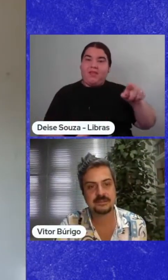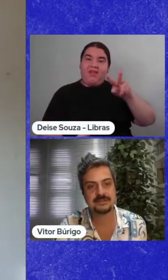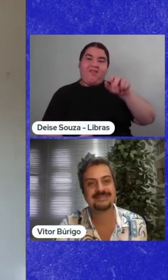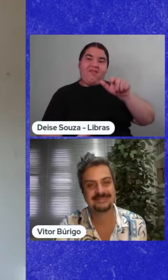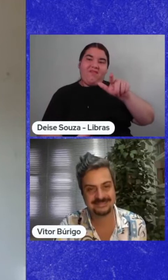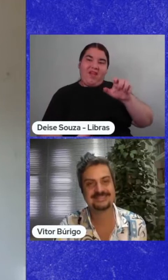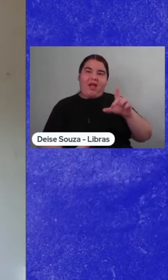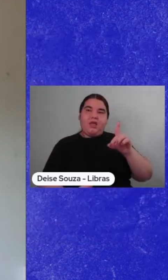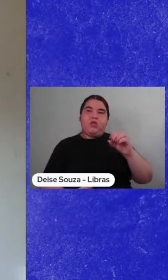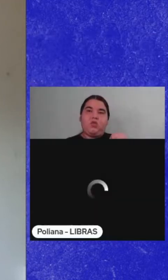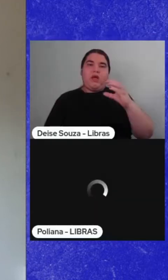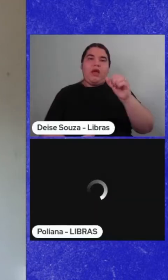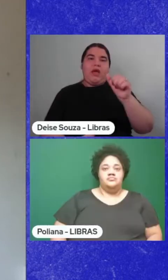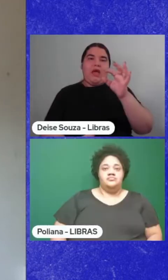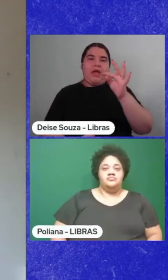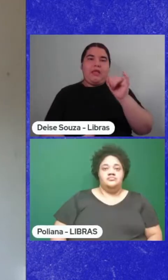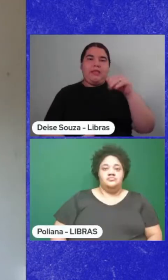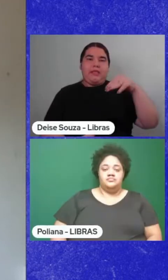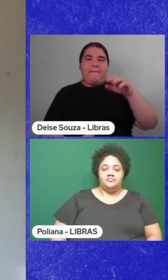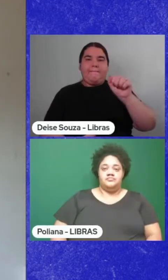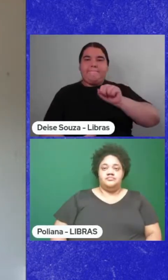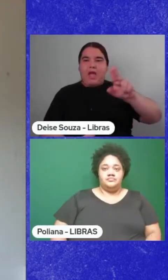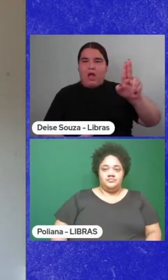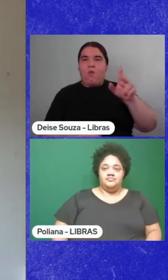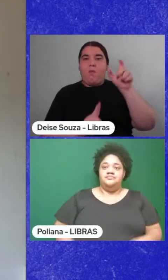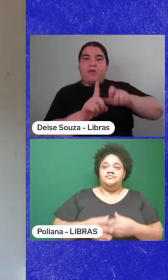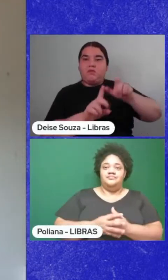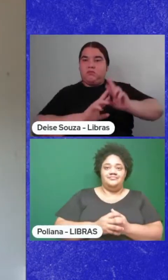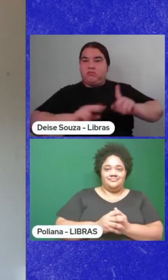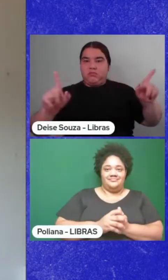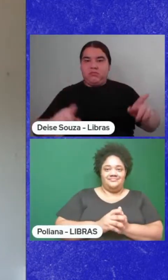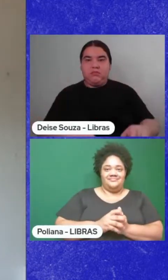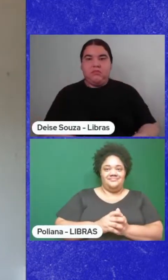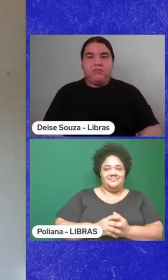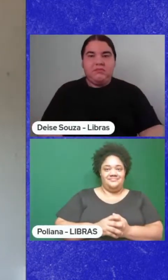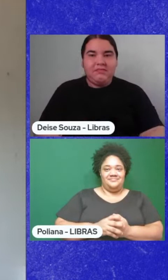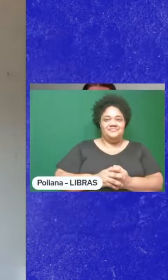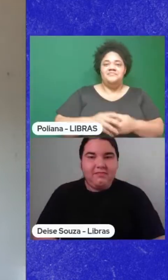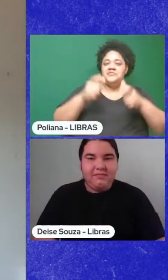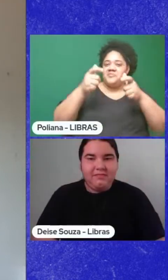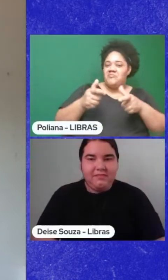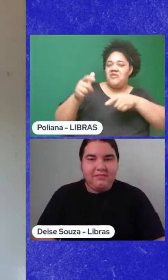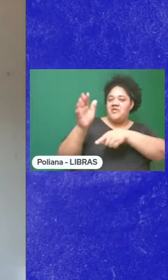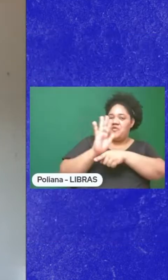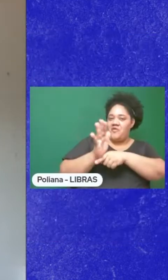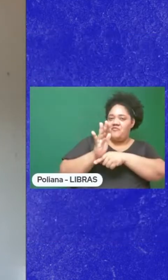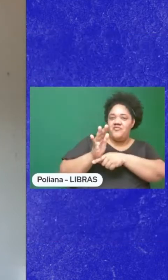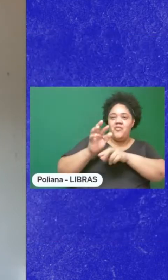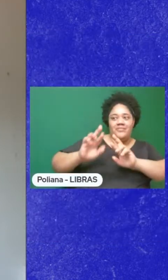parte. É, sabe, a locação, o local do filme é um lugar à parte.